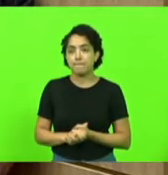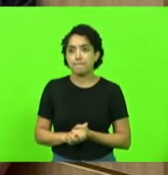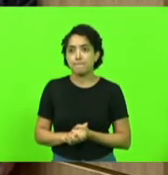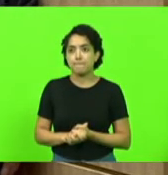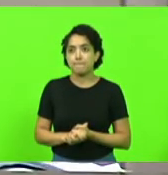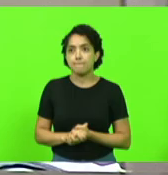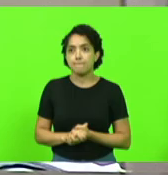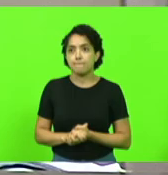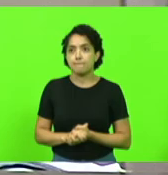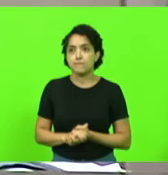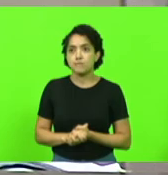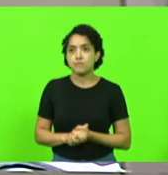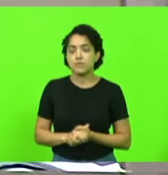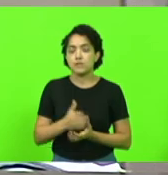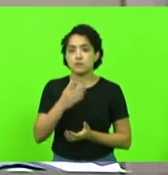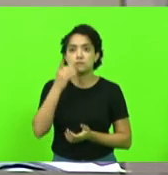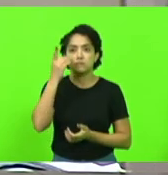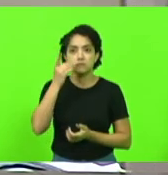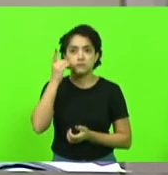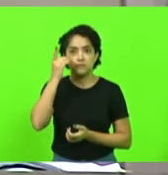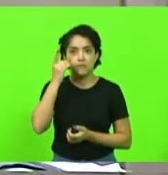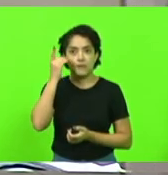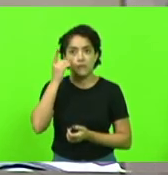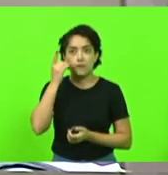Para discutir com a palavra, deputado